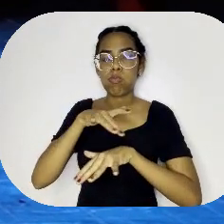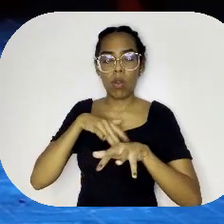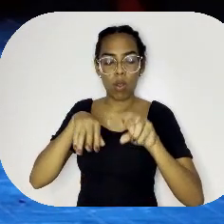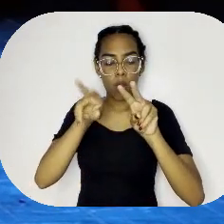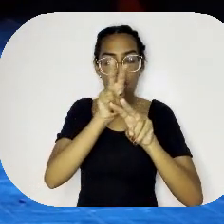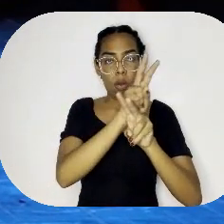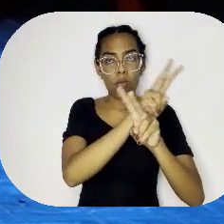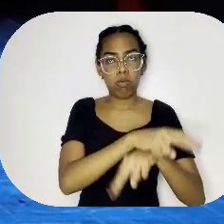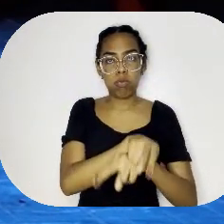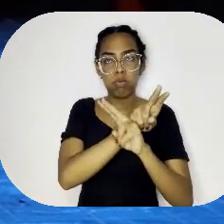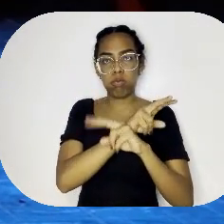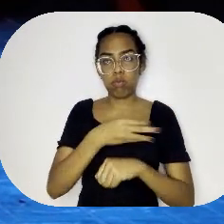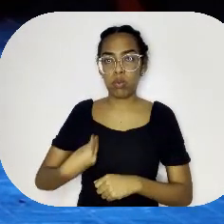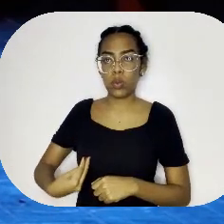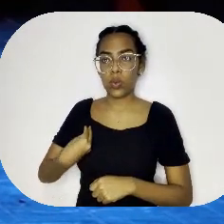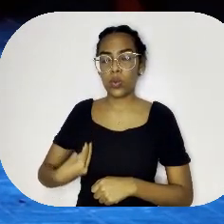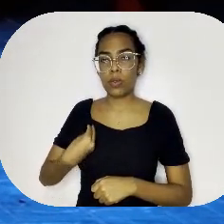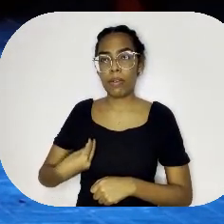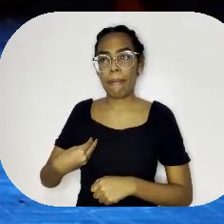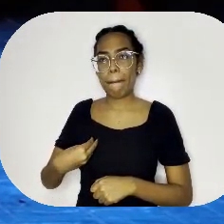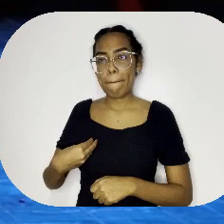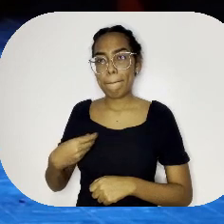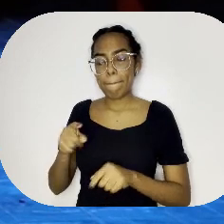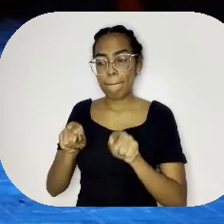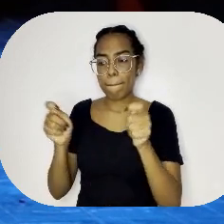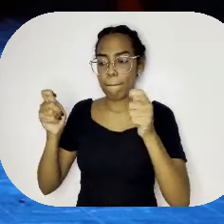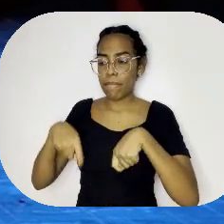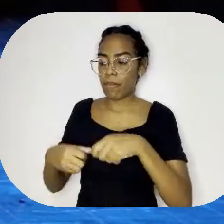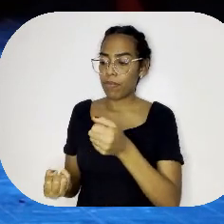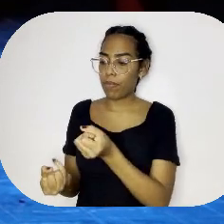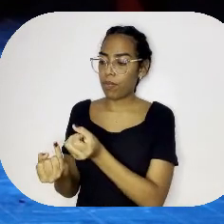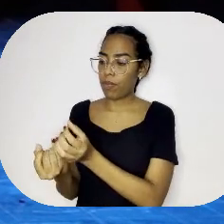dos ventos, vivos, vãs, vulcanizados.